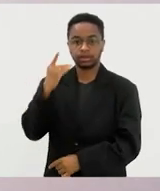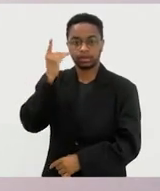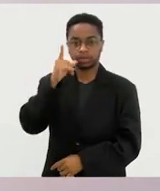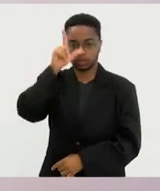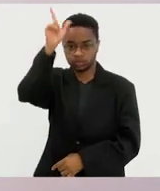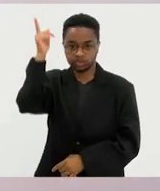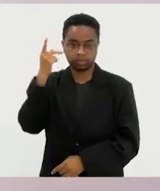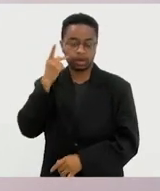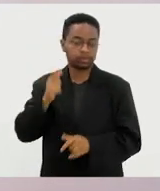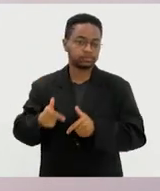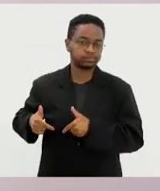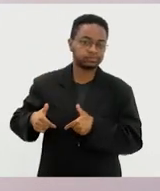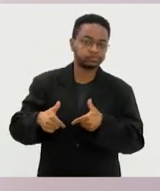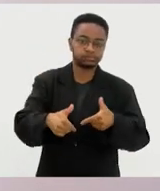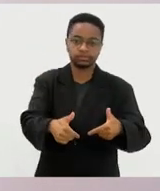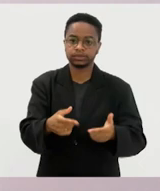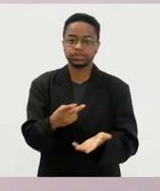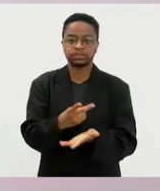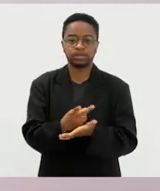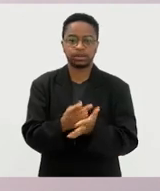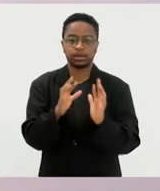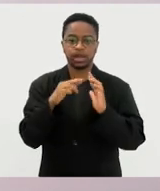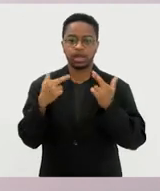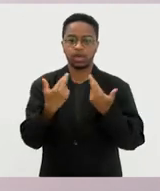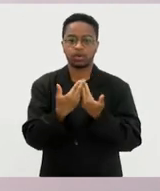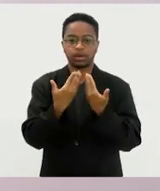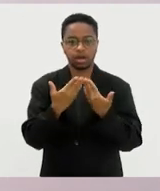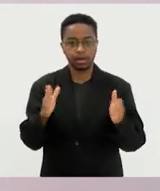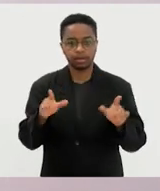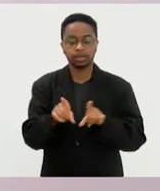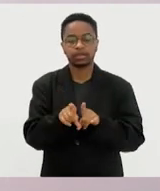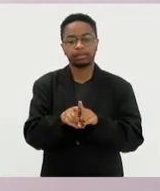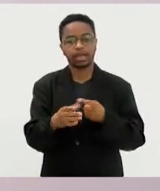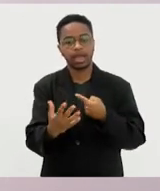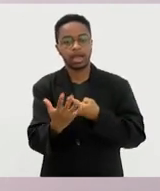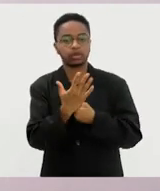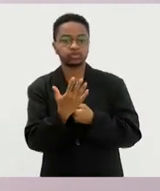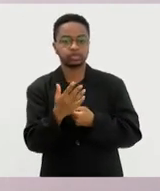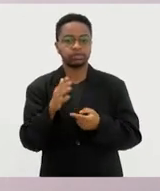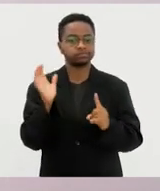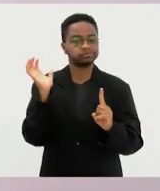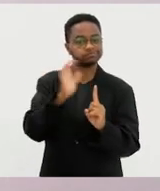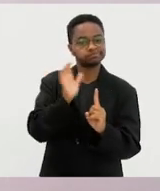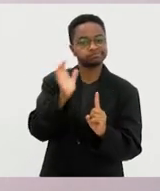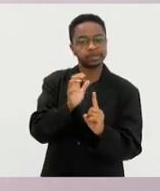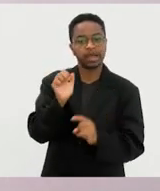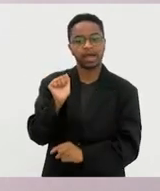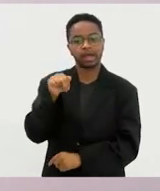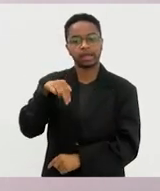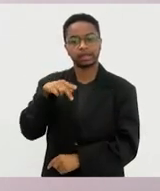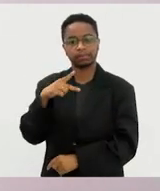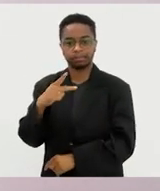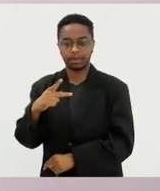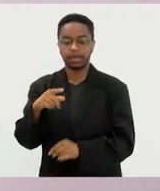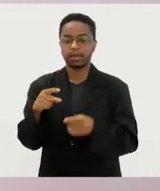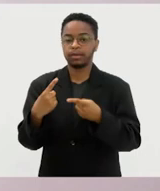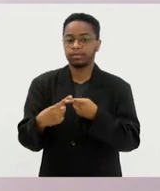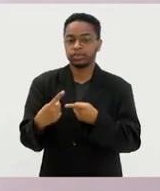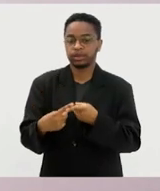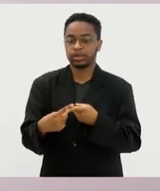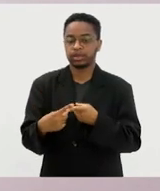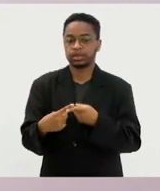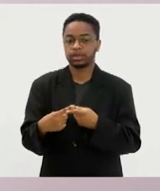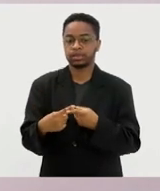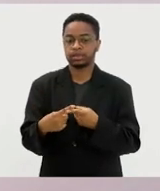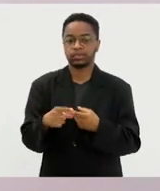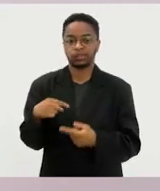atuando nessas audiências e ajudando a fazer essa pressão na ANP, que é o que nos resta fazer. Nós estamos com... Como a